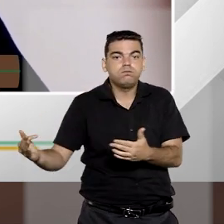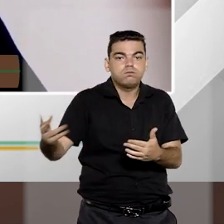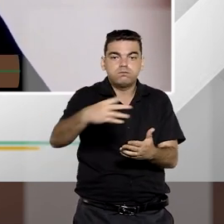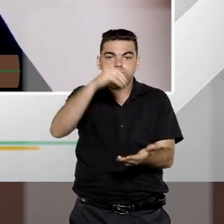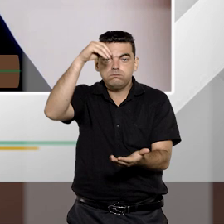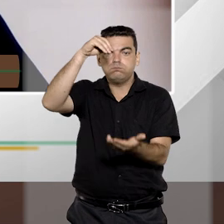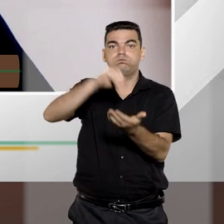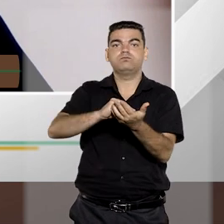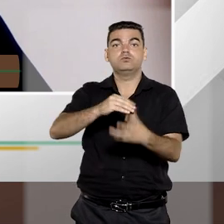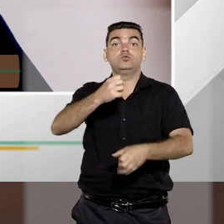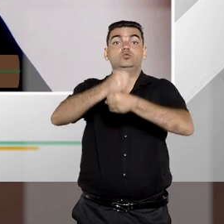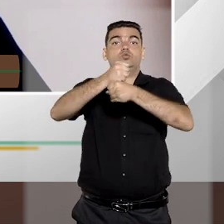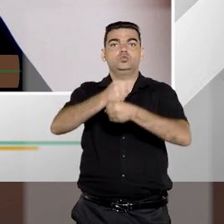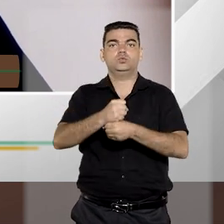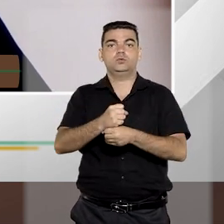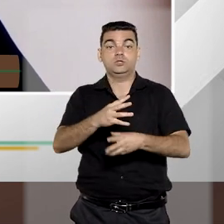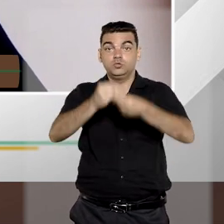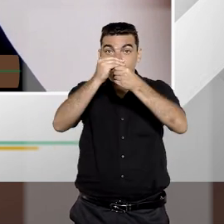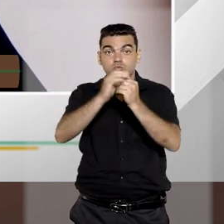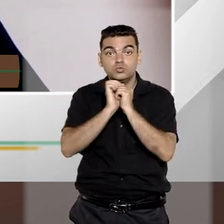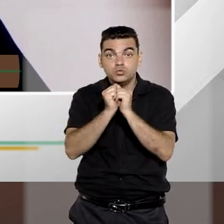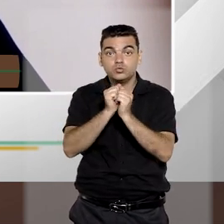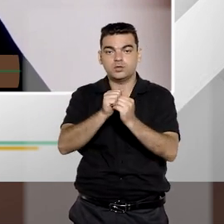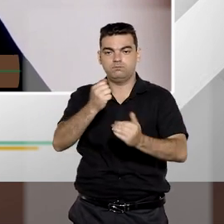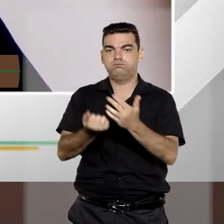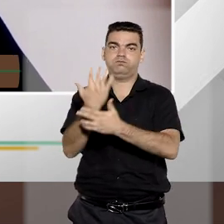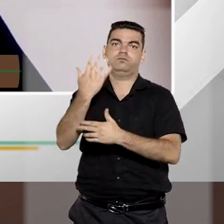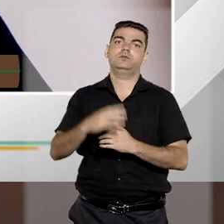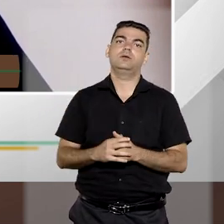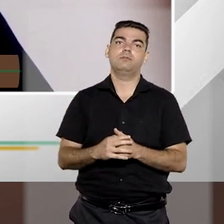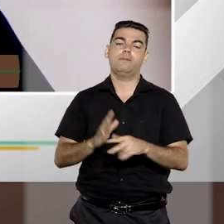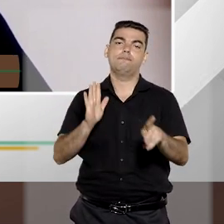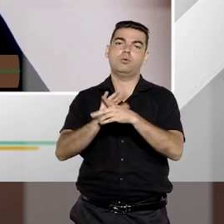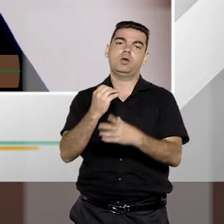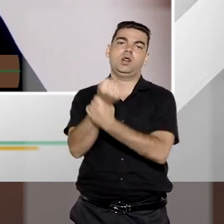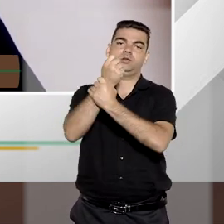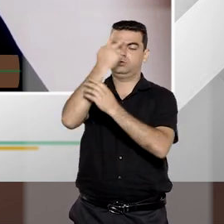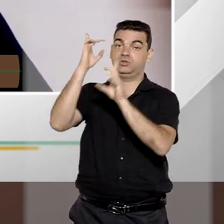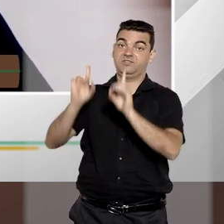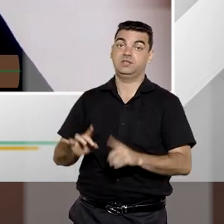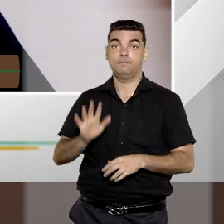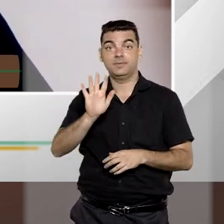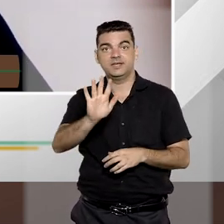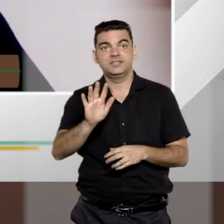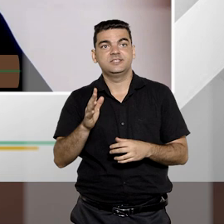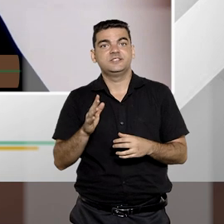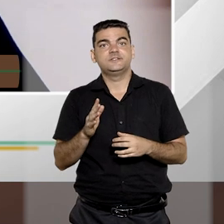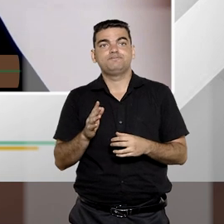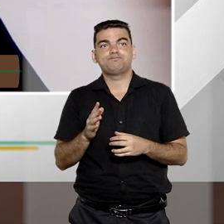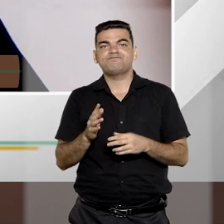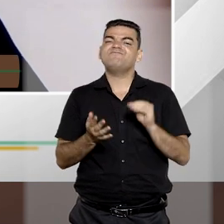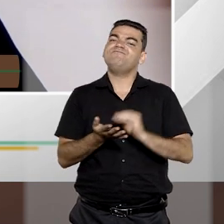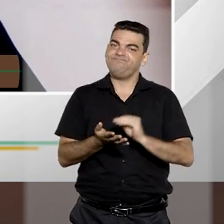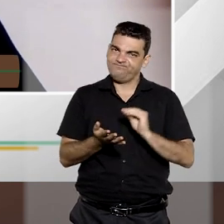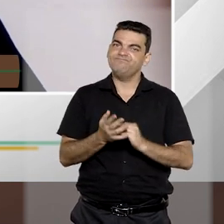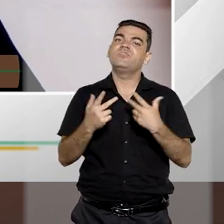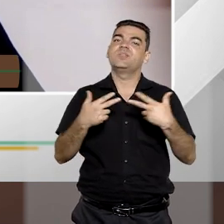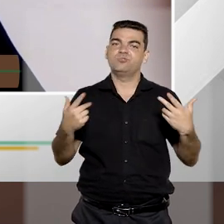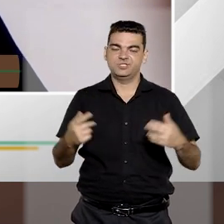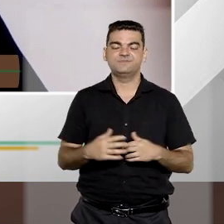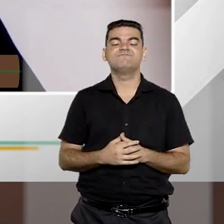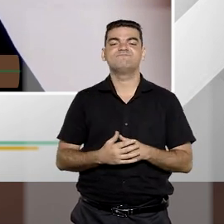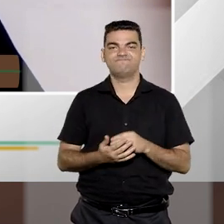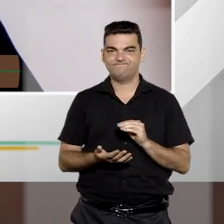pouco ampliado dos direitos e garantias das pessoas com deficiência. Mas é claro que ainda assim há lacunas a